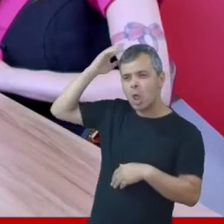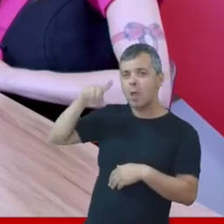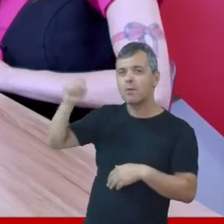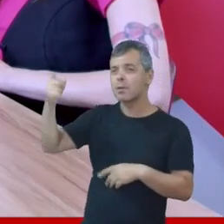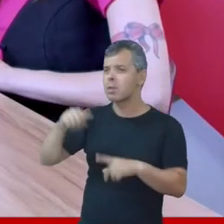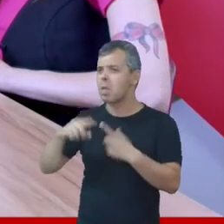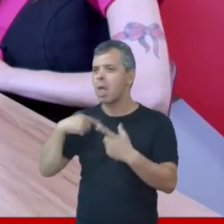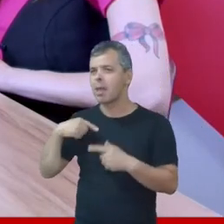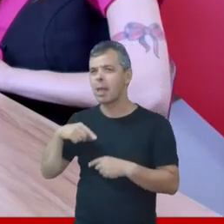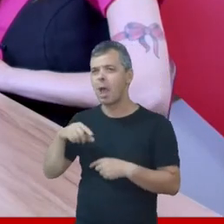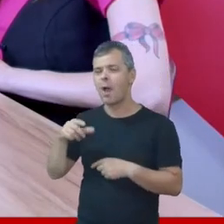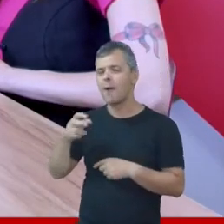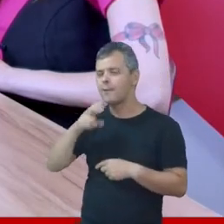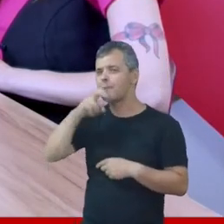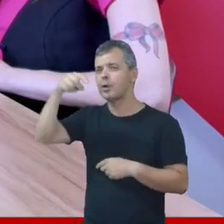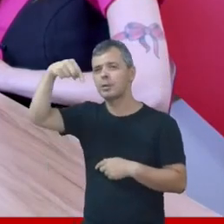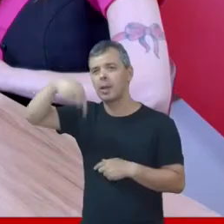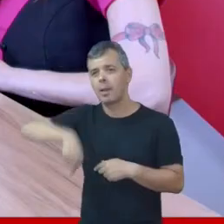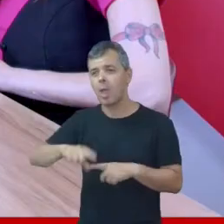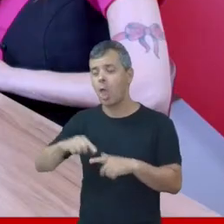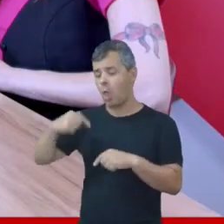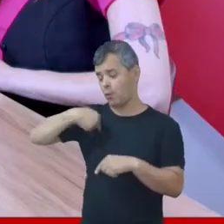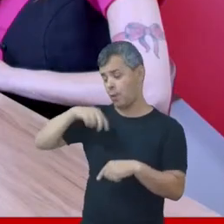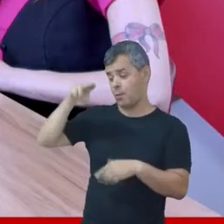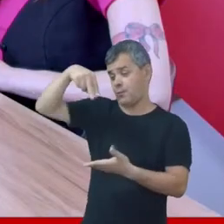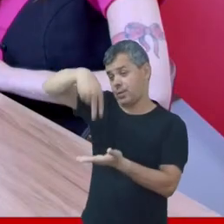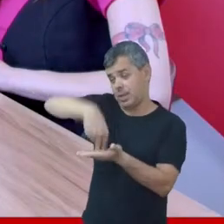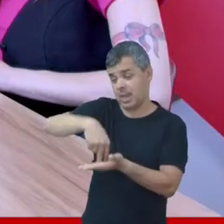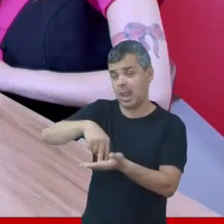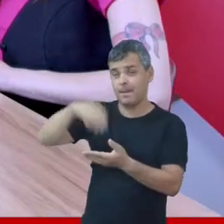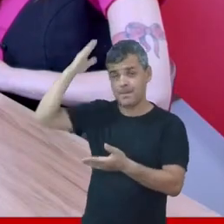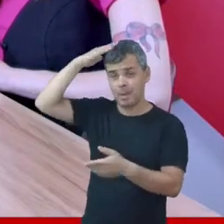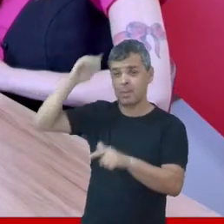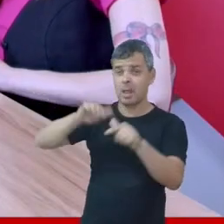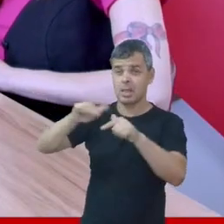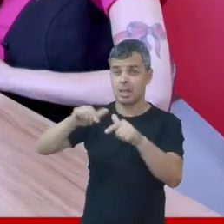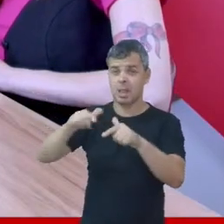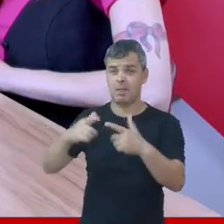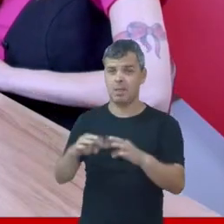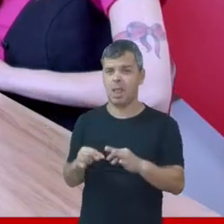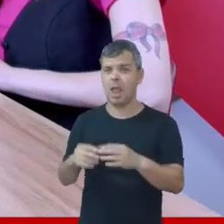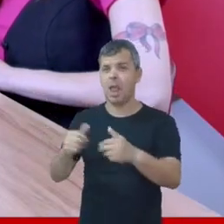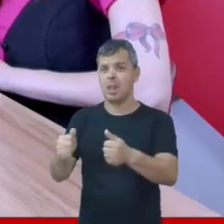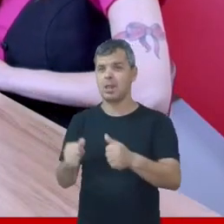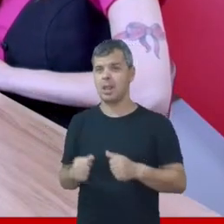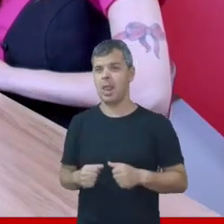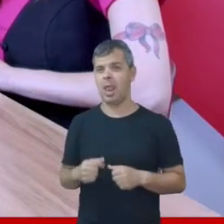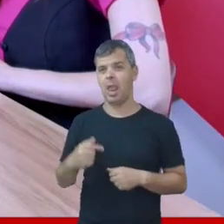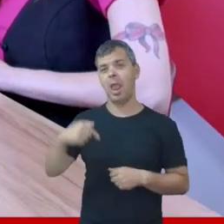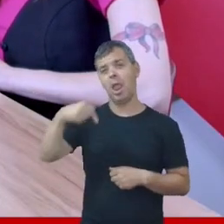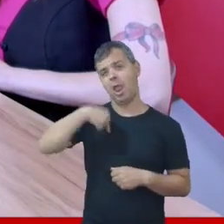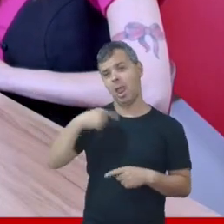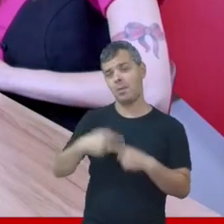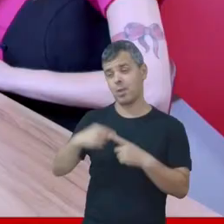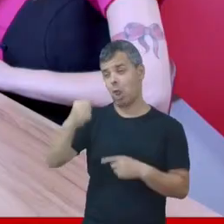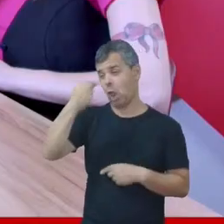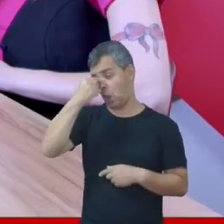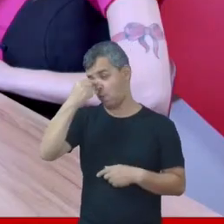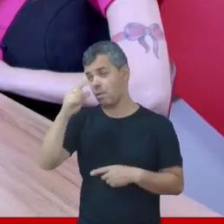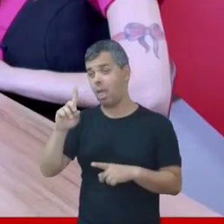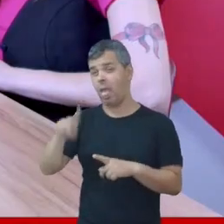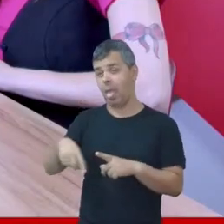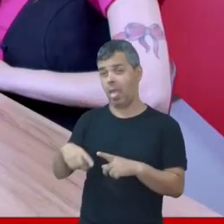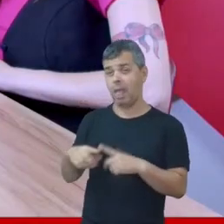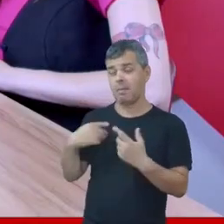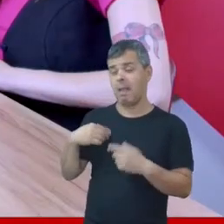sotaque não é daqui. Falei, gente, é porque eu vim a trabalho. Eu não queria falar, tem todo o estigma, né? De que, porque evangélico é fundamentalista. E